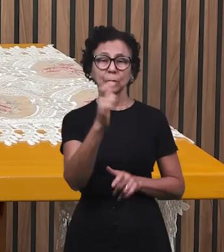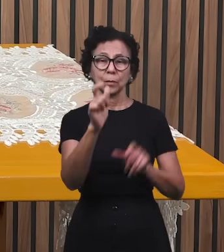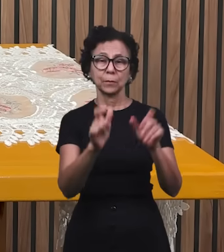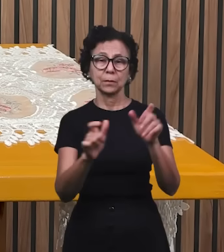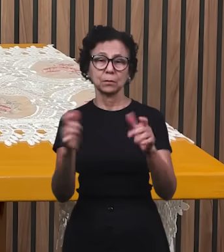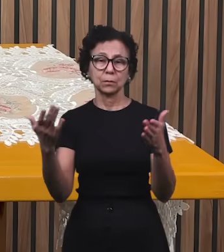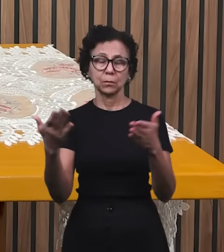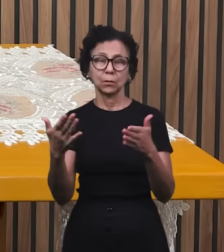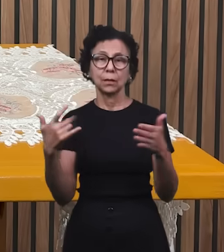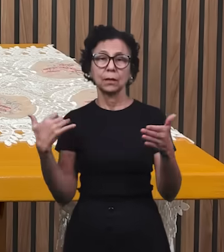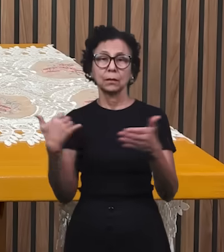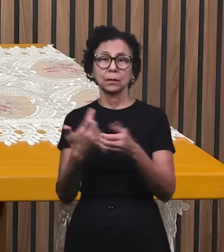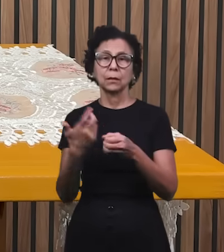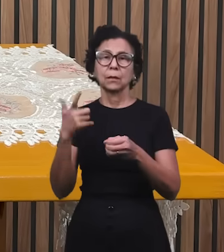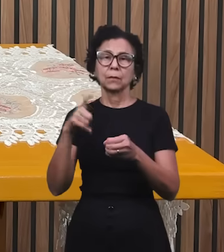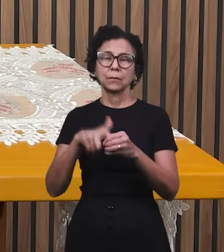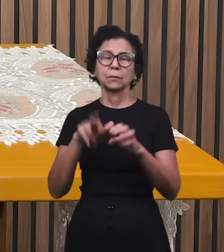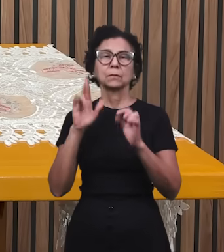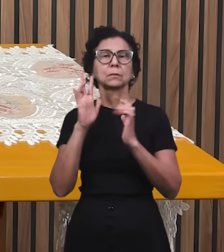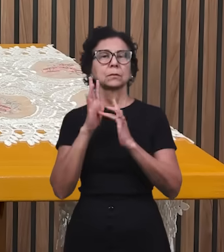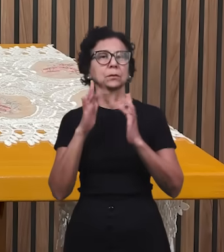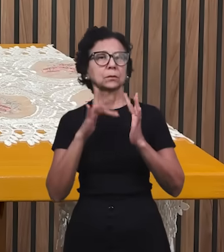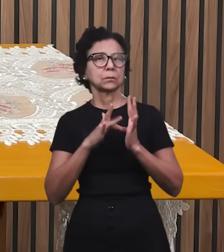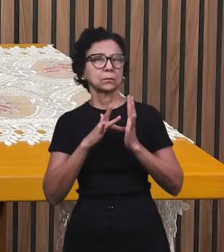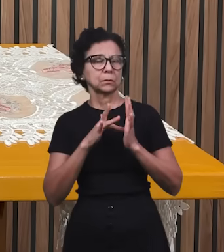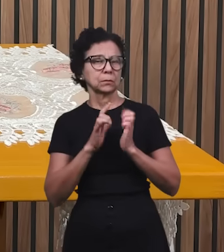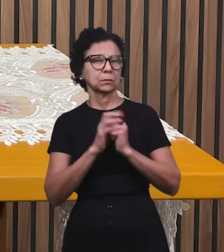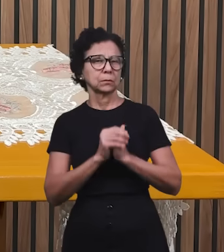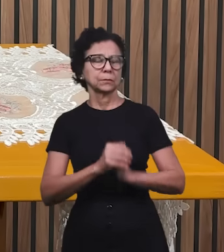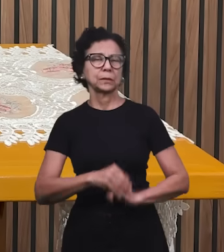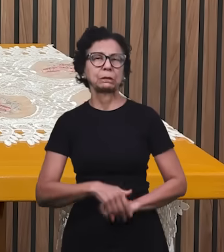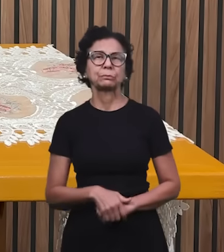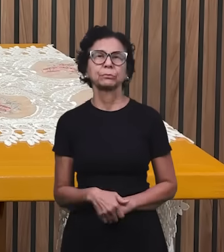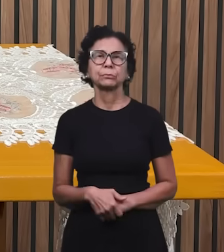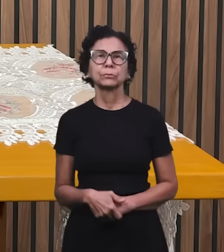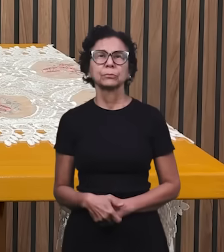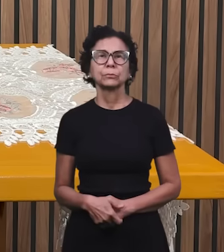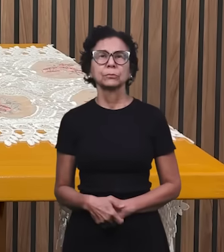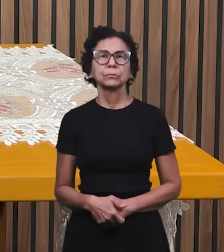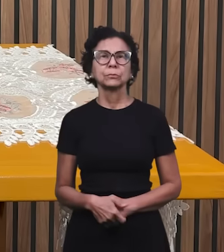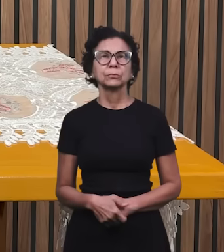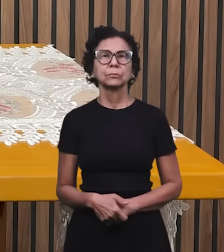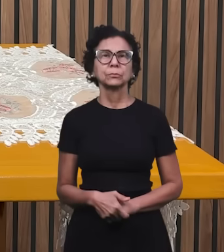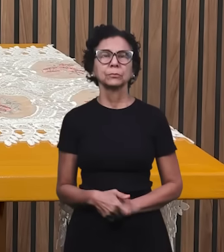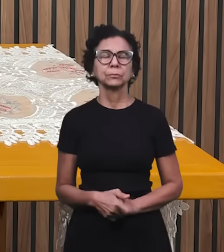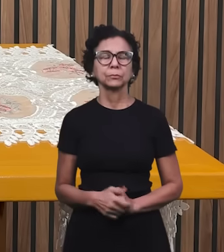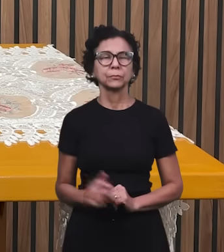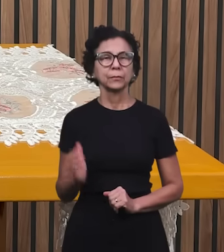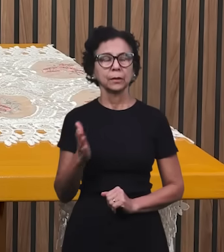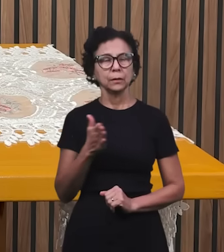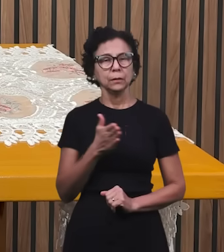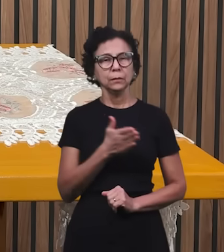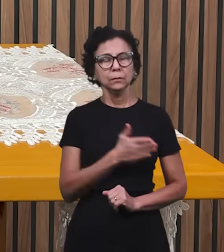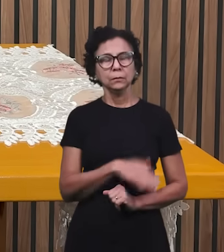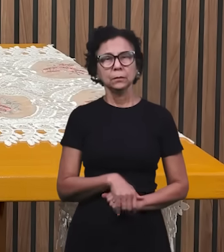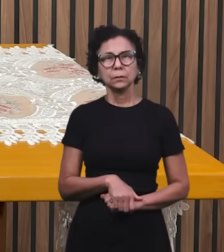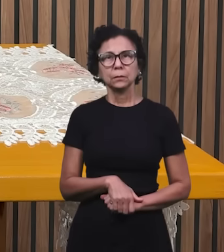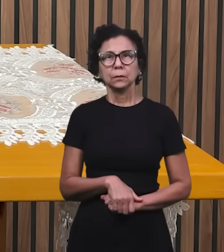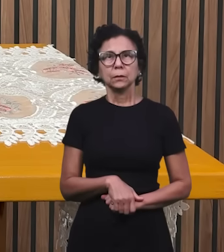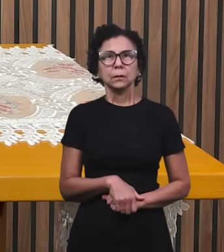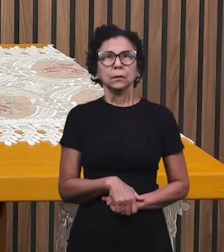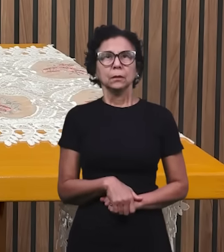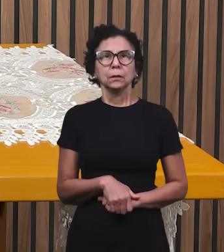vós agora e até a volta gloriosa de Jesus. Amém. Amém, meus irmãos. Então o nosso culto